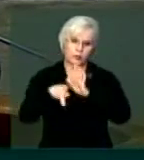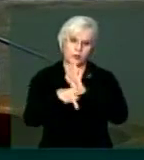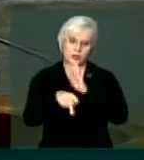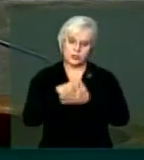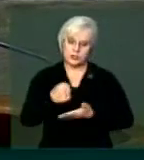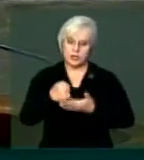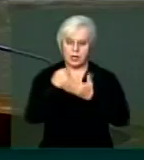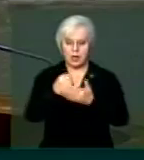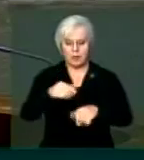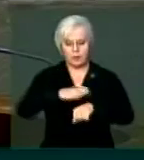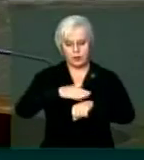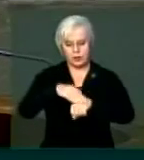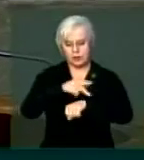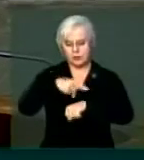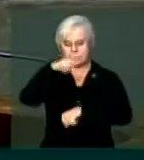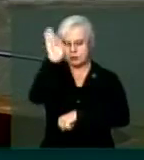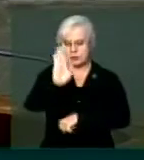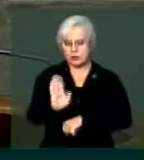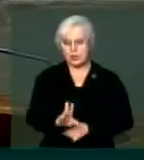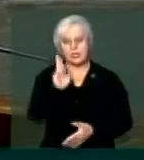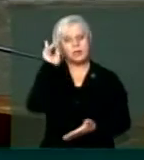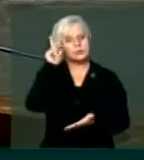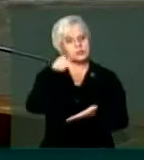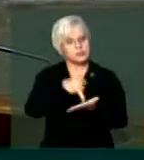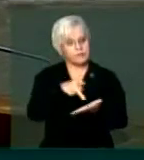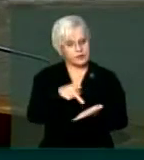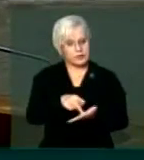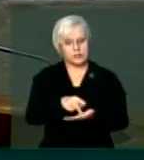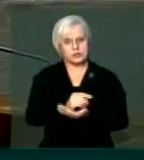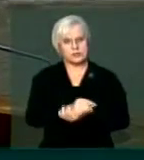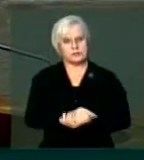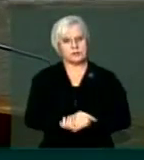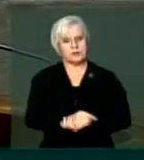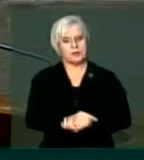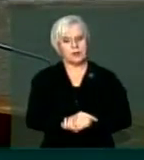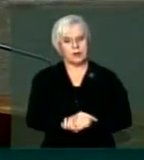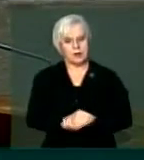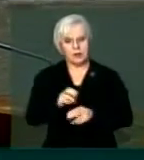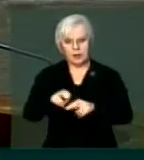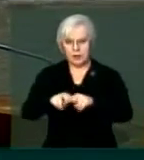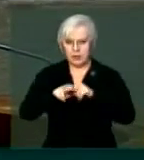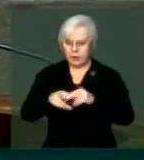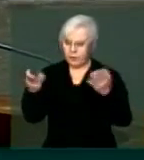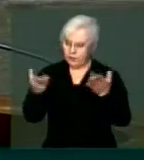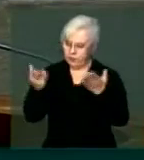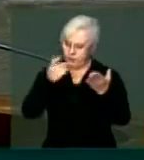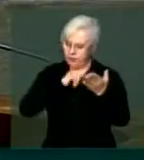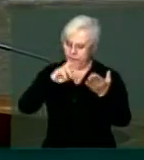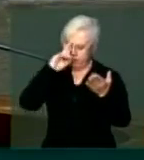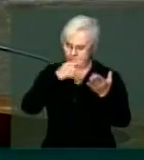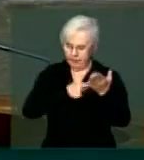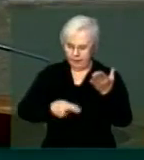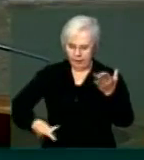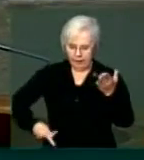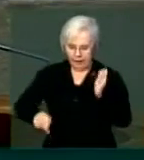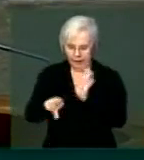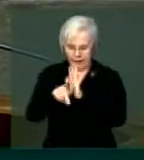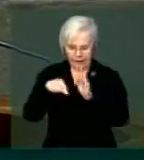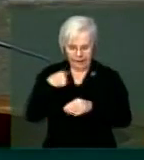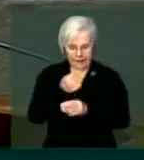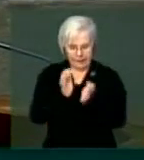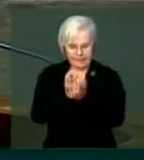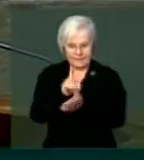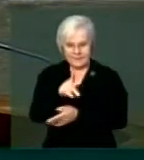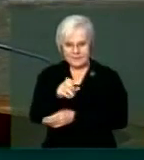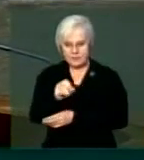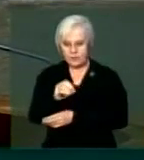uma reforma política de verdade no nosso país. Por isso, senhor presidente, que para o PSOL